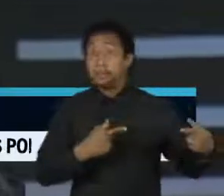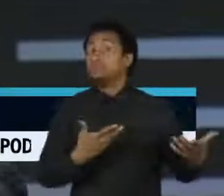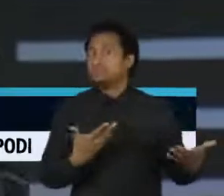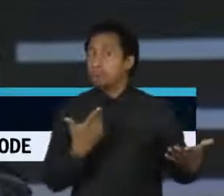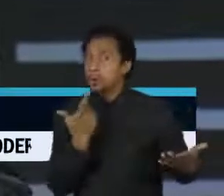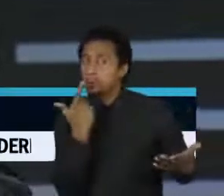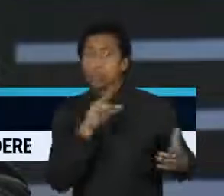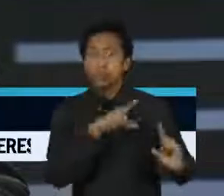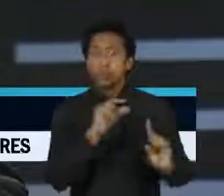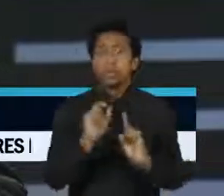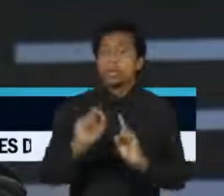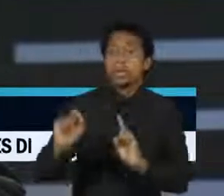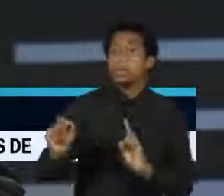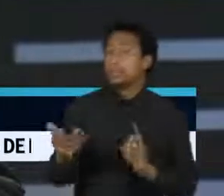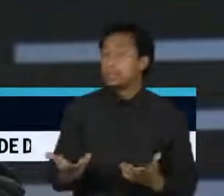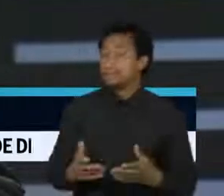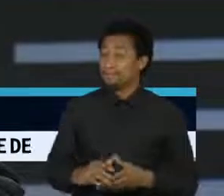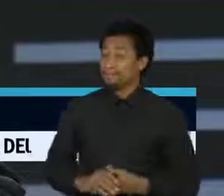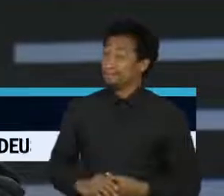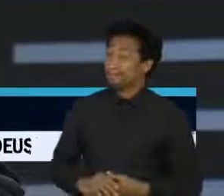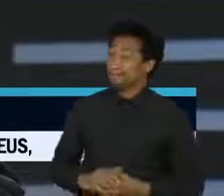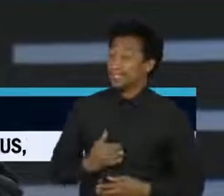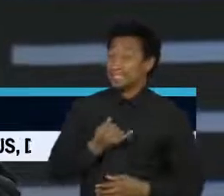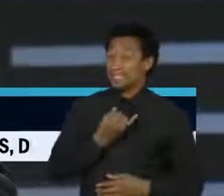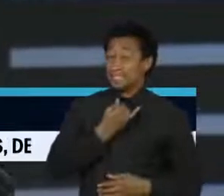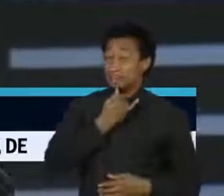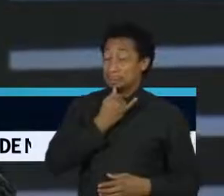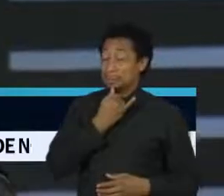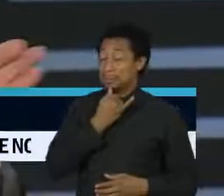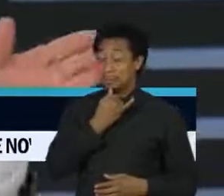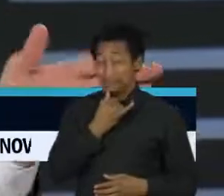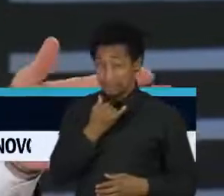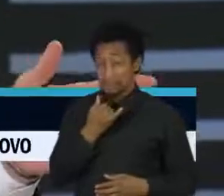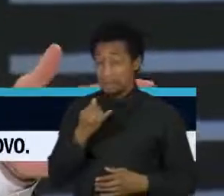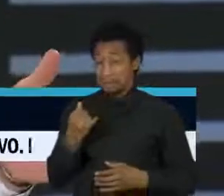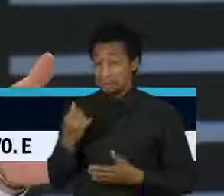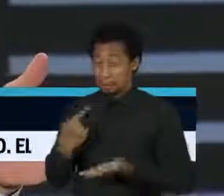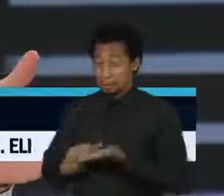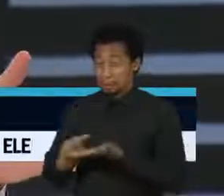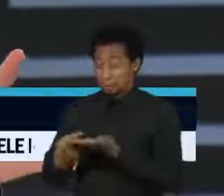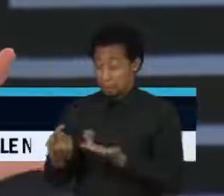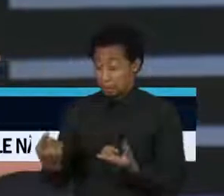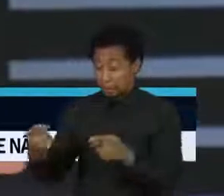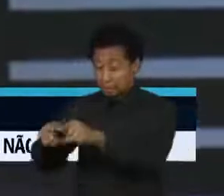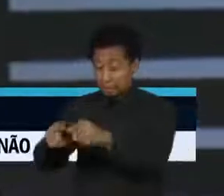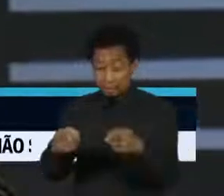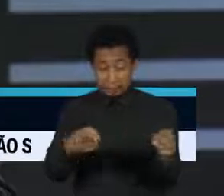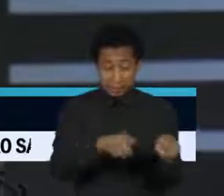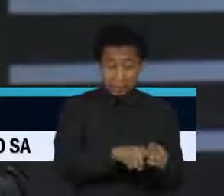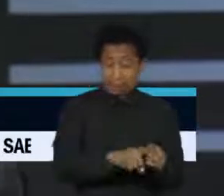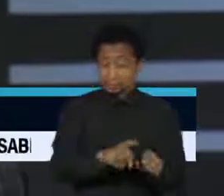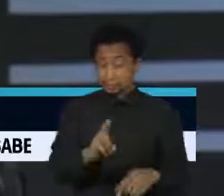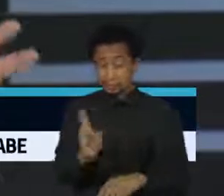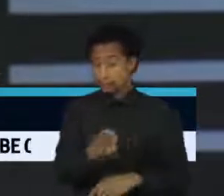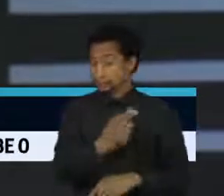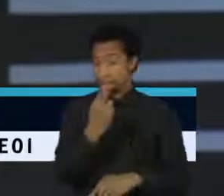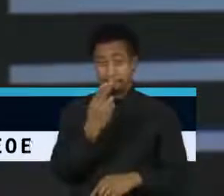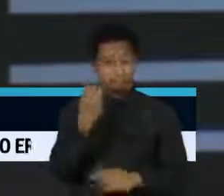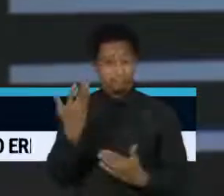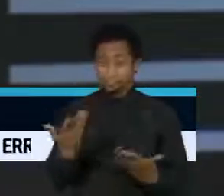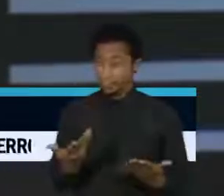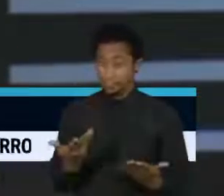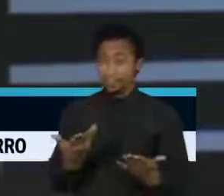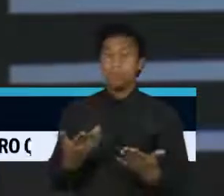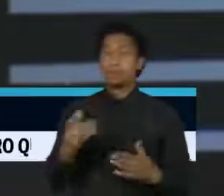eu acho que infelizmente não eu acho que a gente já tá vendo da ideia inicial da terceira via que era uma